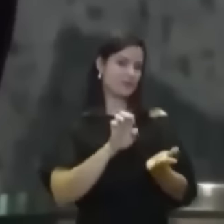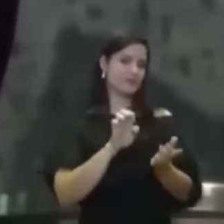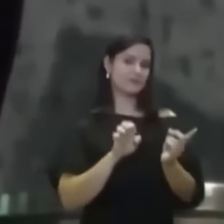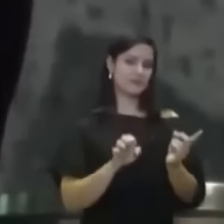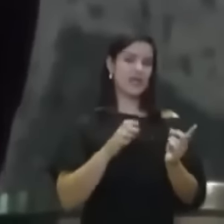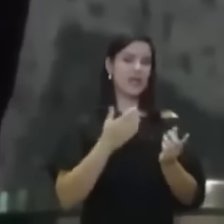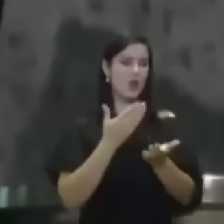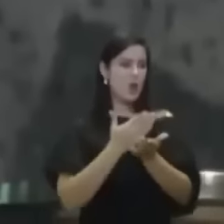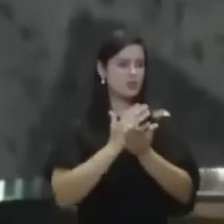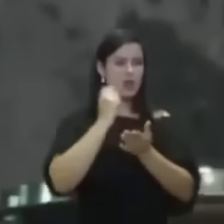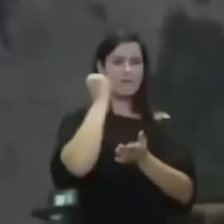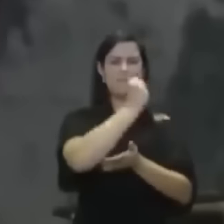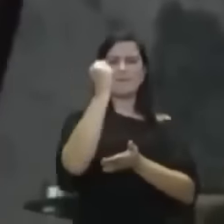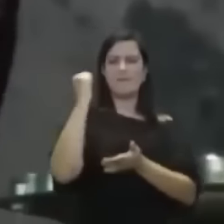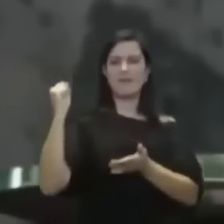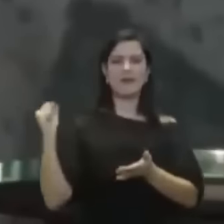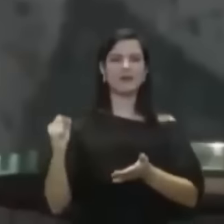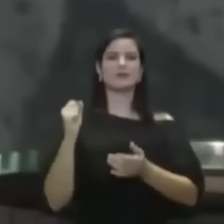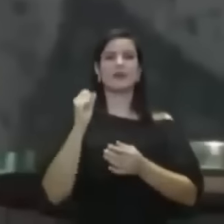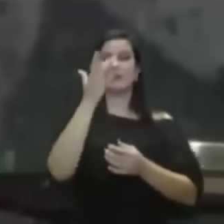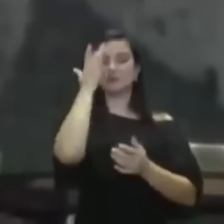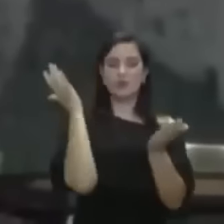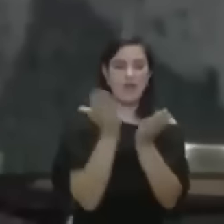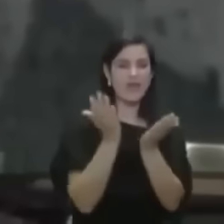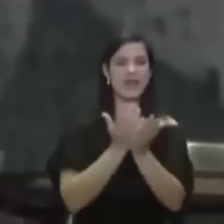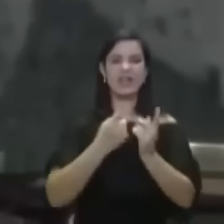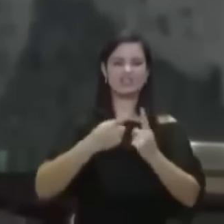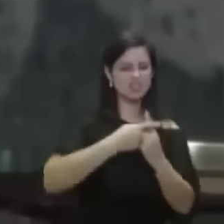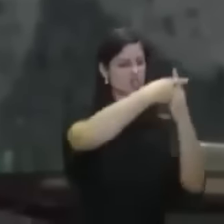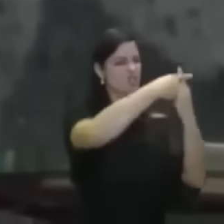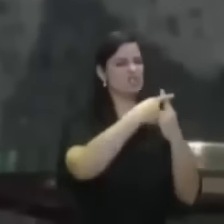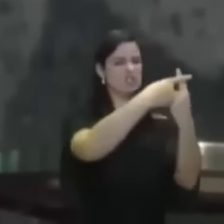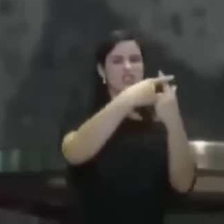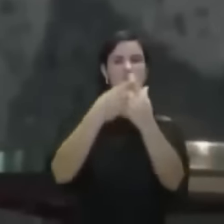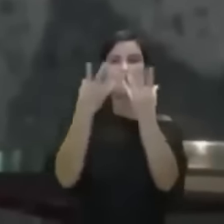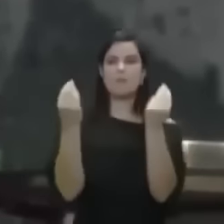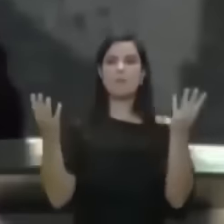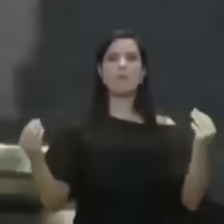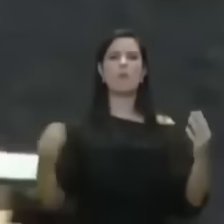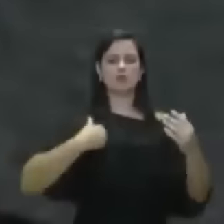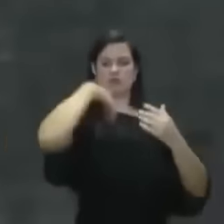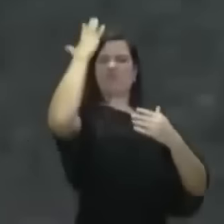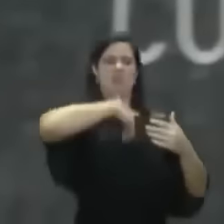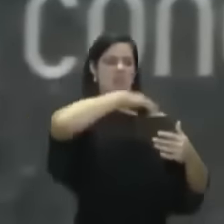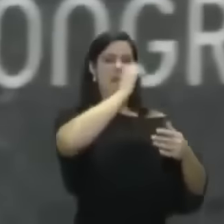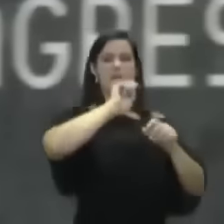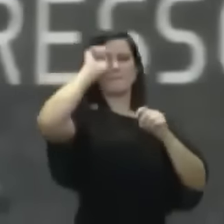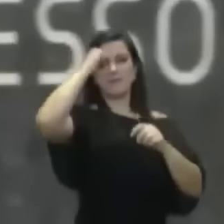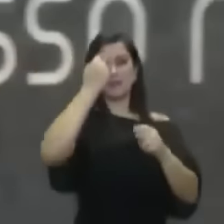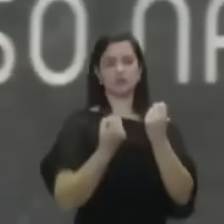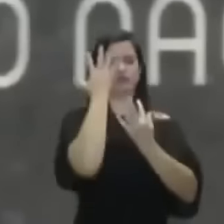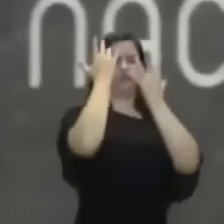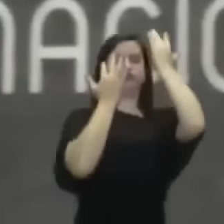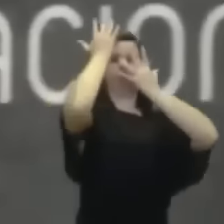um massacre, os crentes eram crucificados, os crentes eram colocados cheios de piche, amarrados nos postes para iluminar as noites de